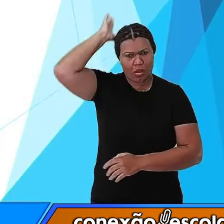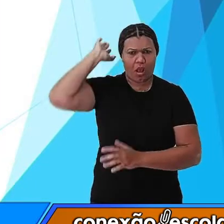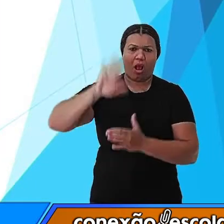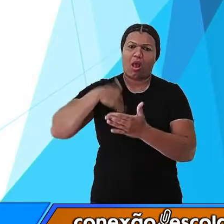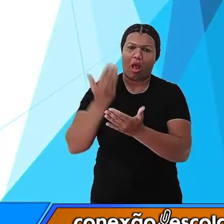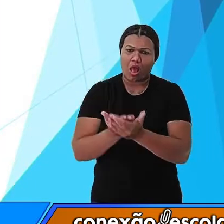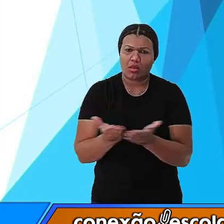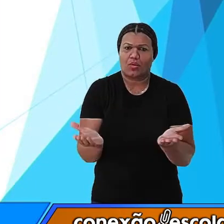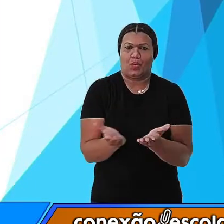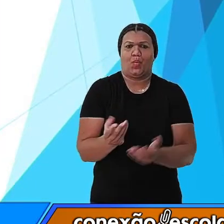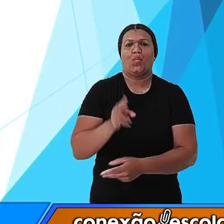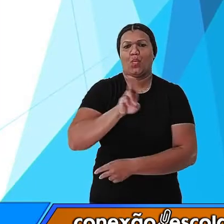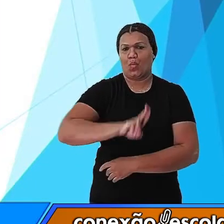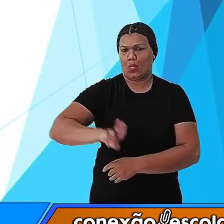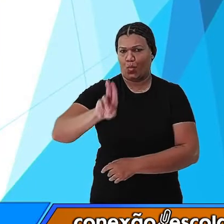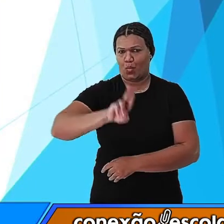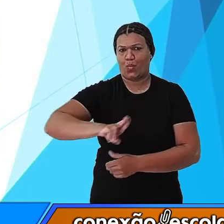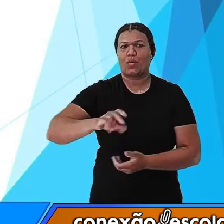são utilizados.